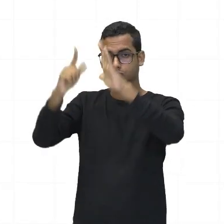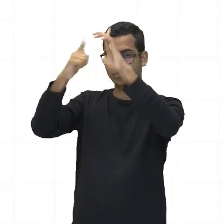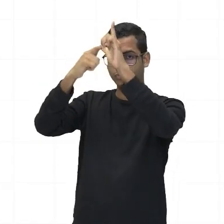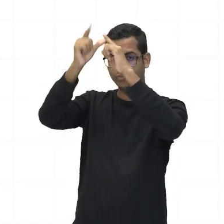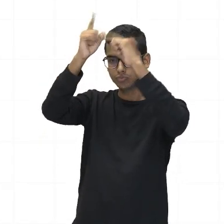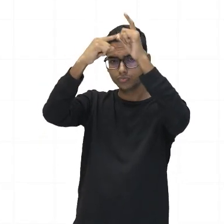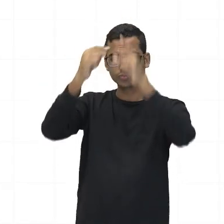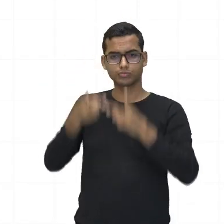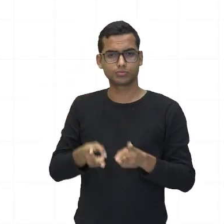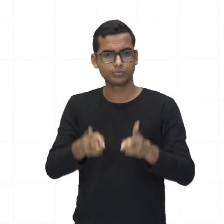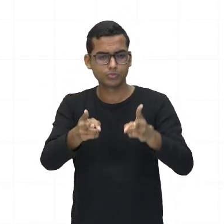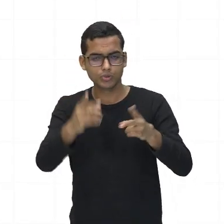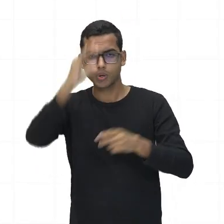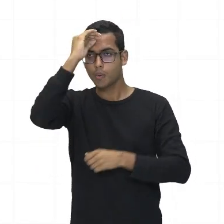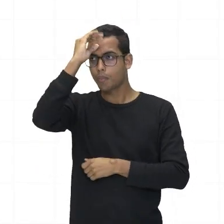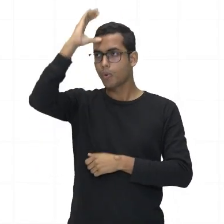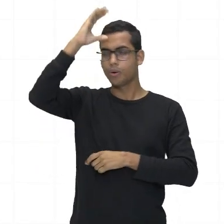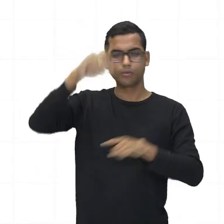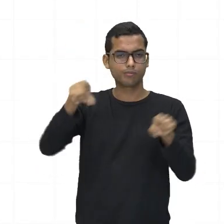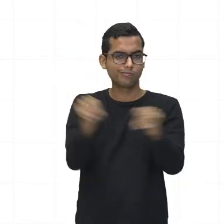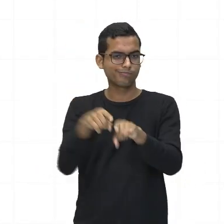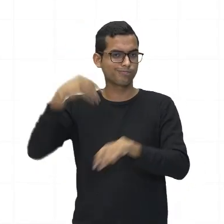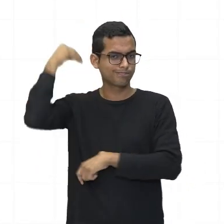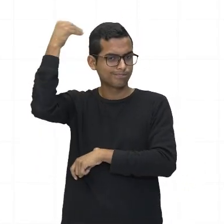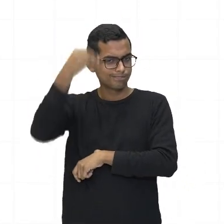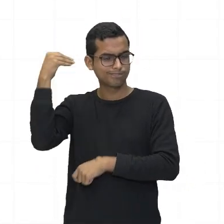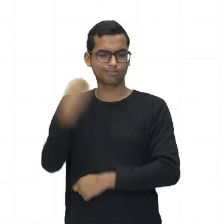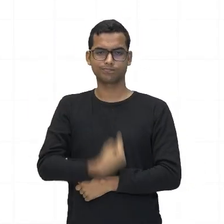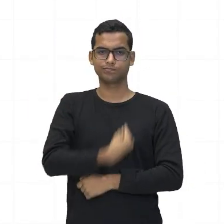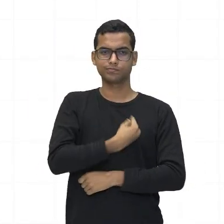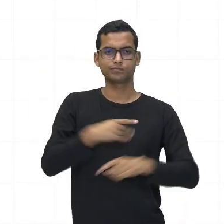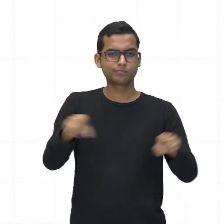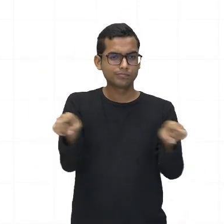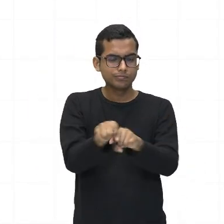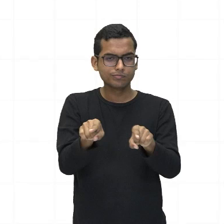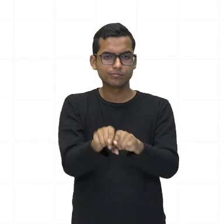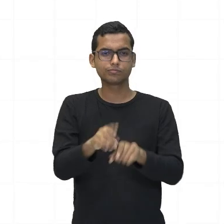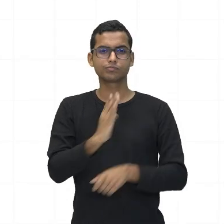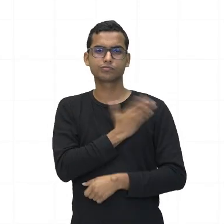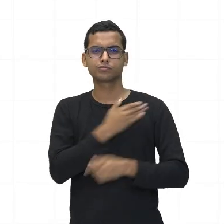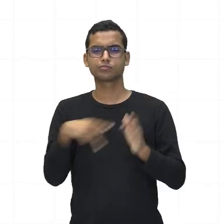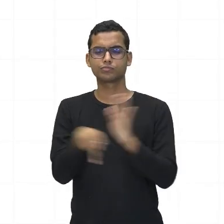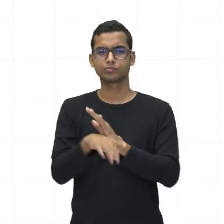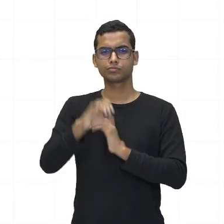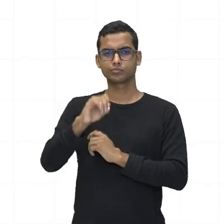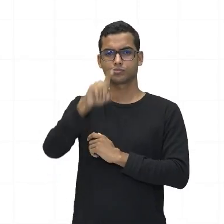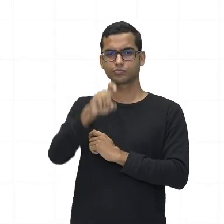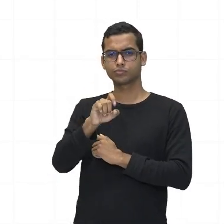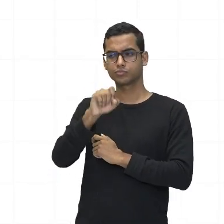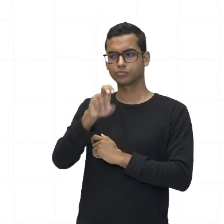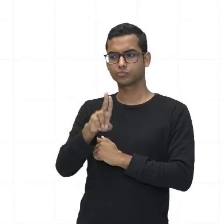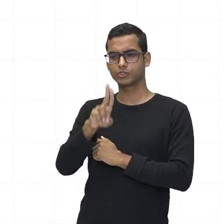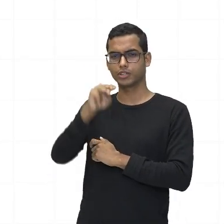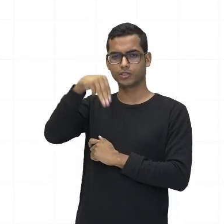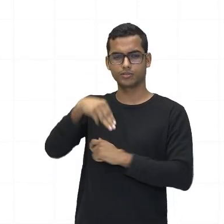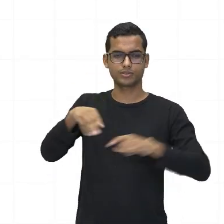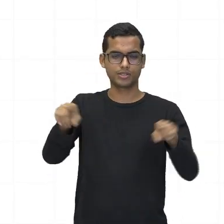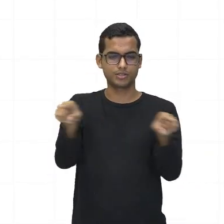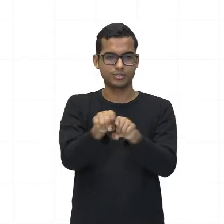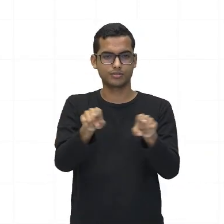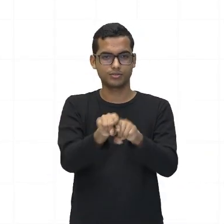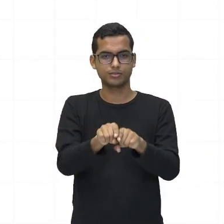estrela, da sua sabedoria, da sua experiência de vida. O coração de Oxum, a emoção, né,